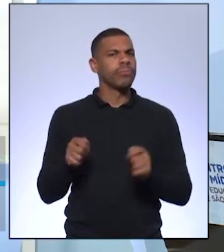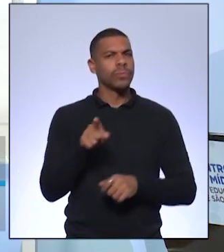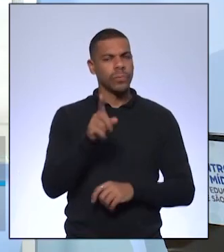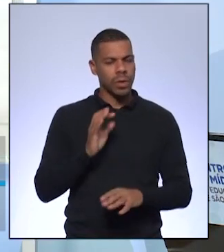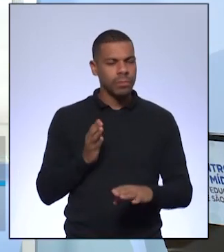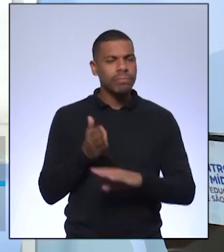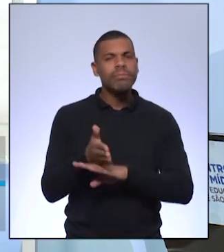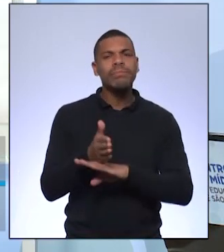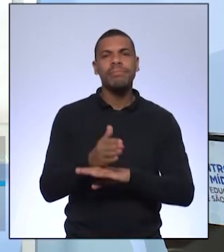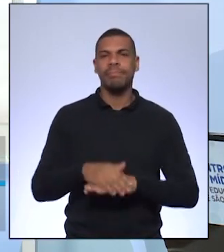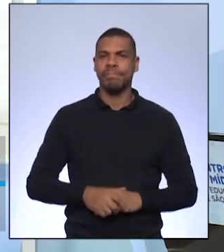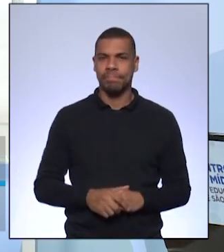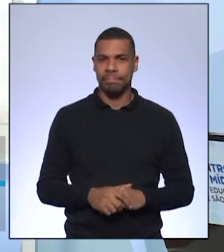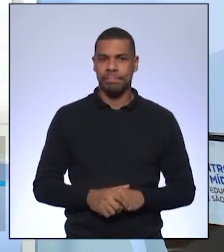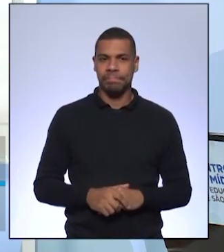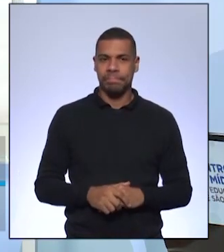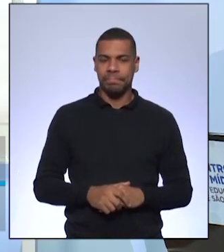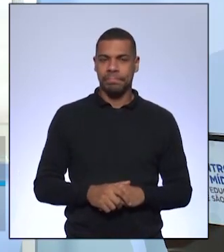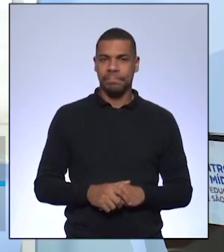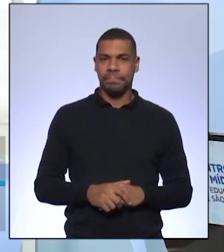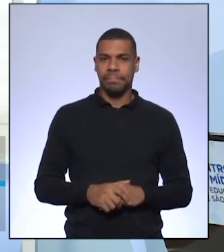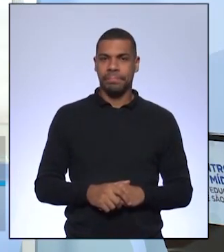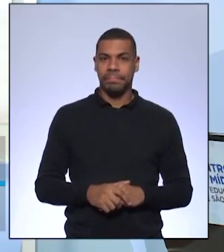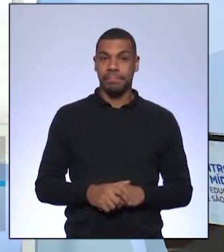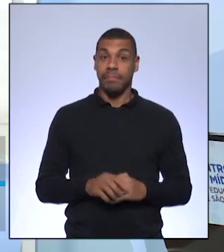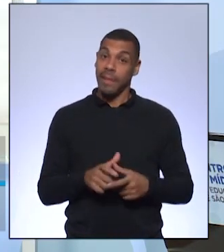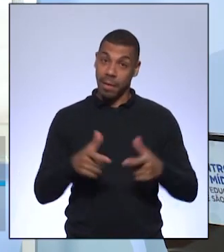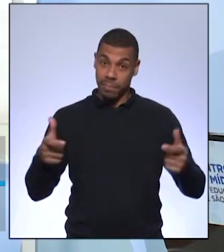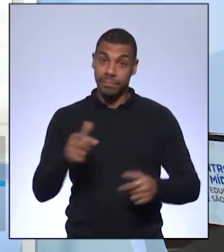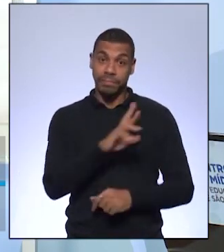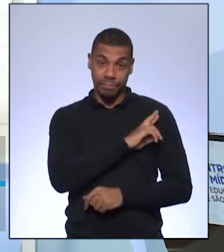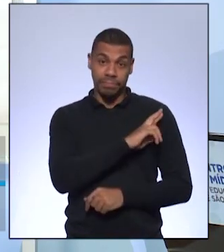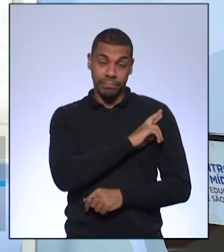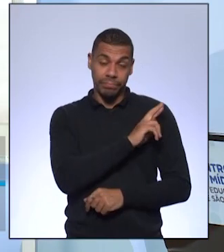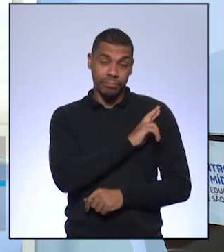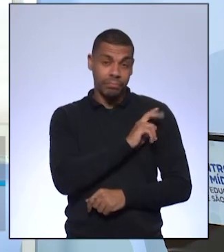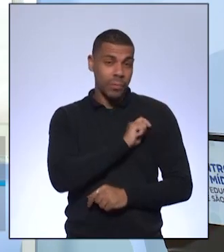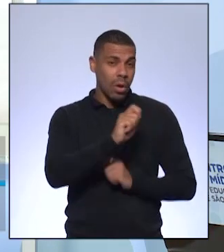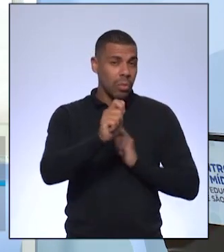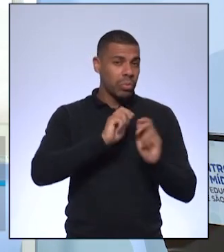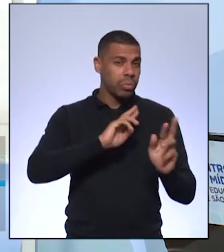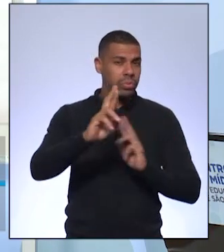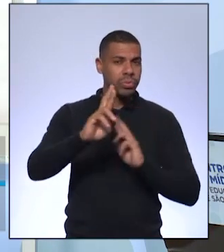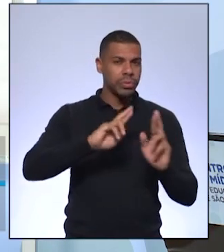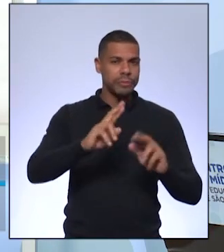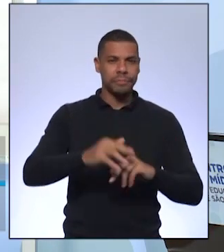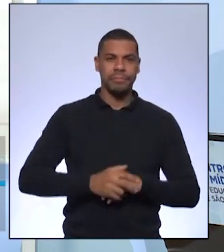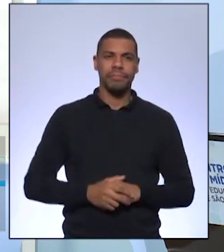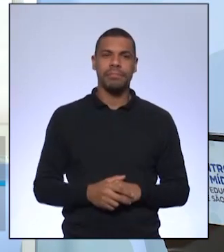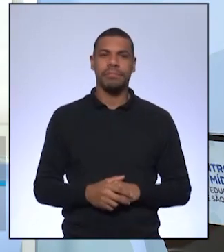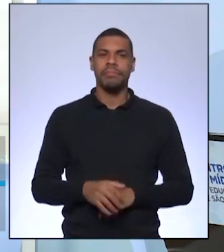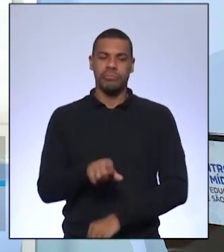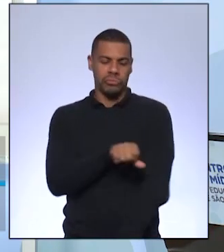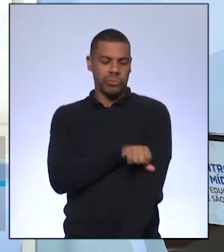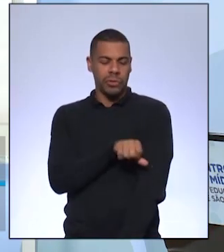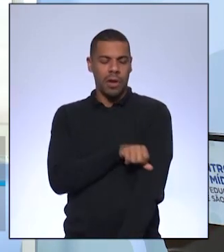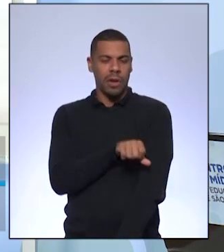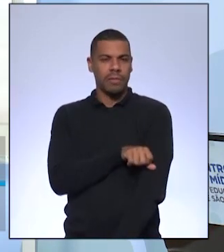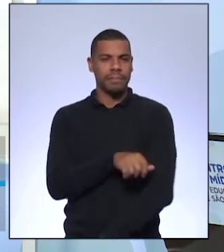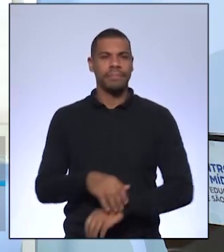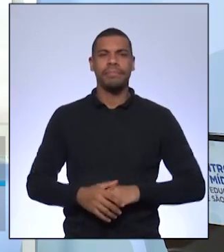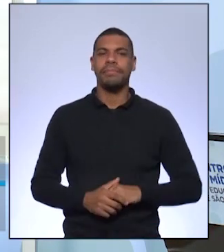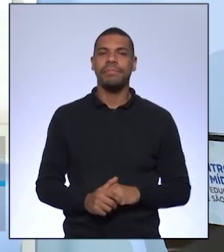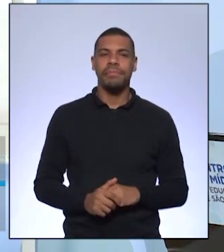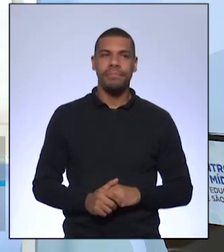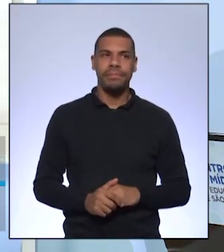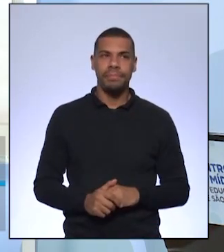lá, pode ter certeza. A maioria esmagadora realmente acertou e a gente não esperava menos do nono ano, né? Então, o que acontece aqui,